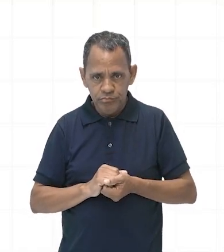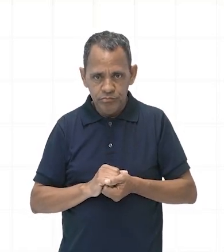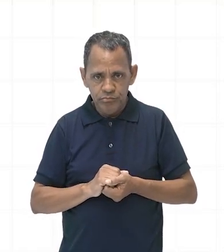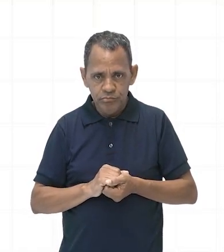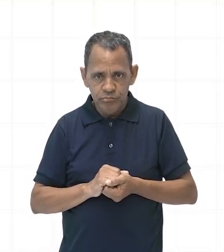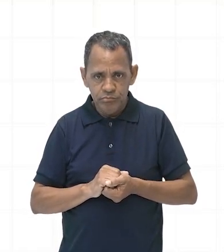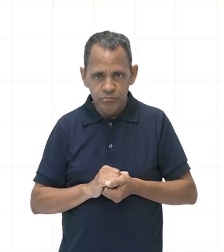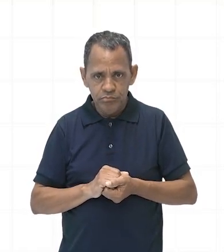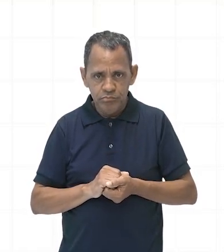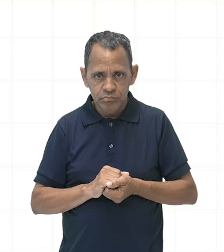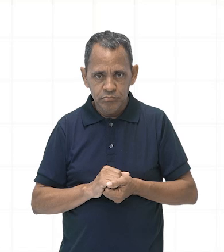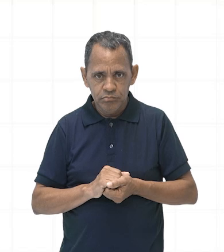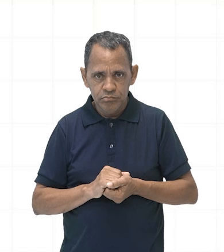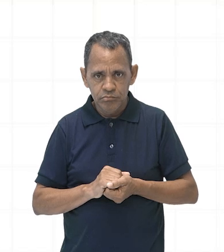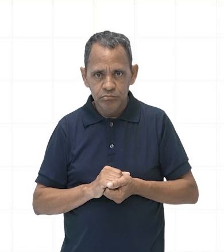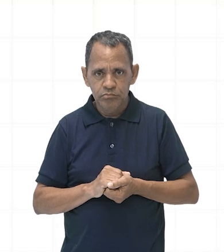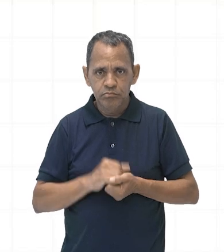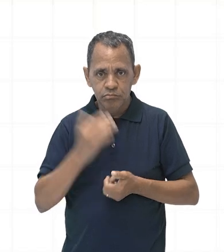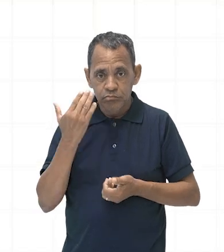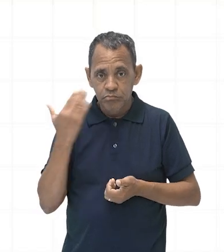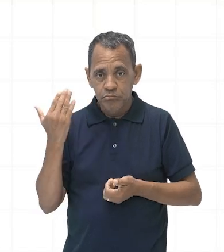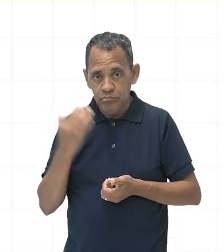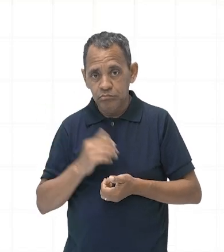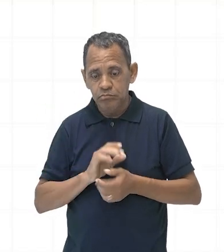2 vezes dá 4,